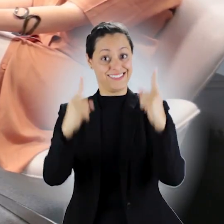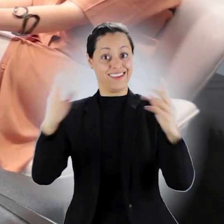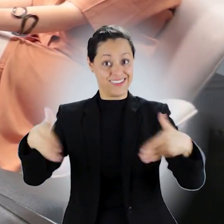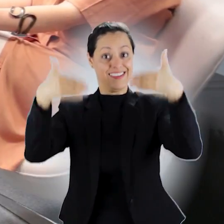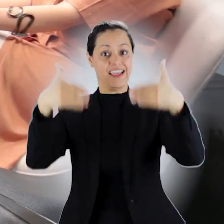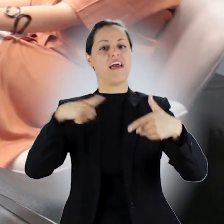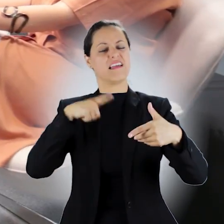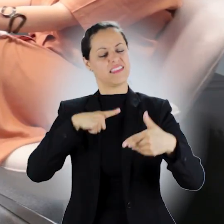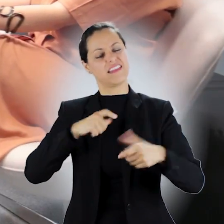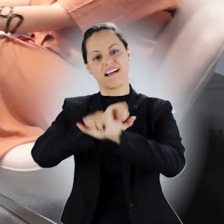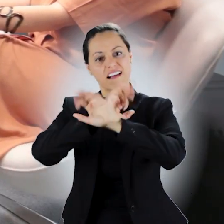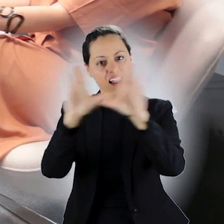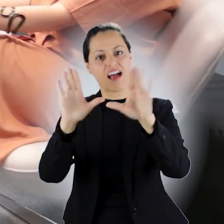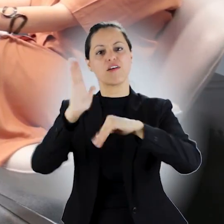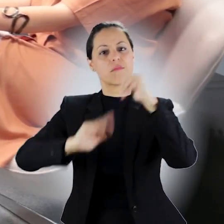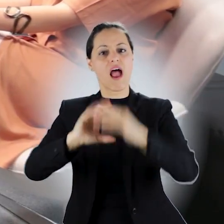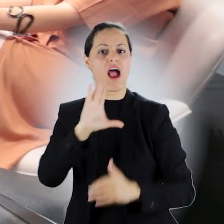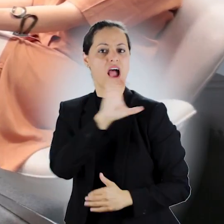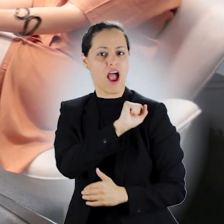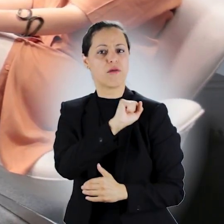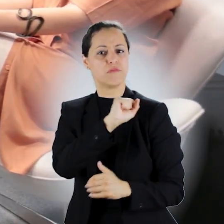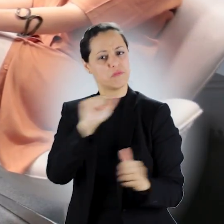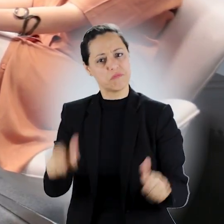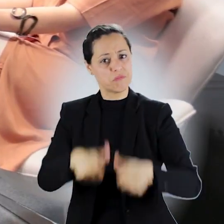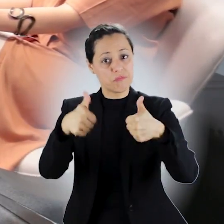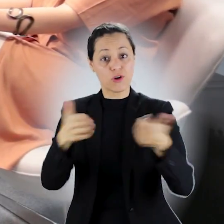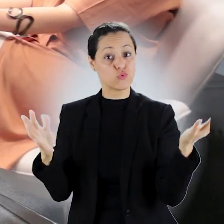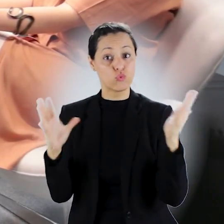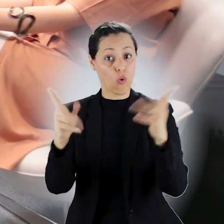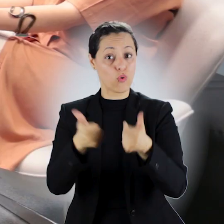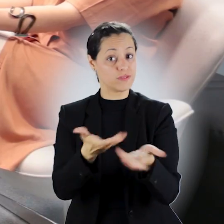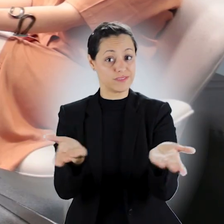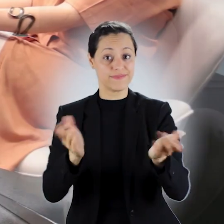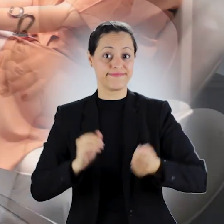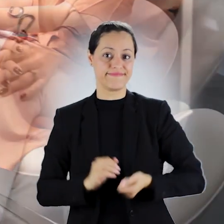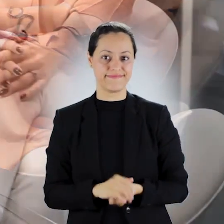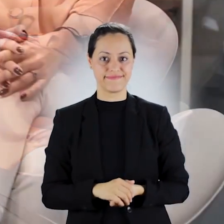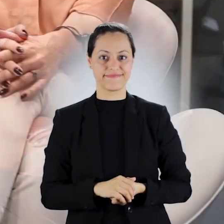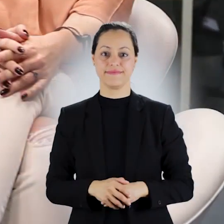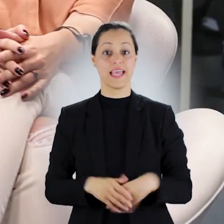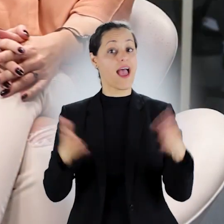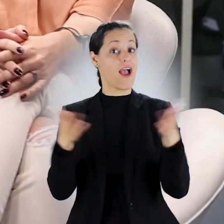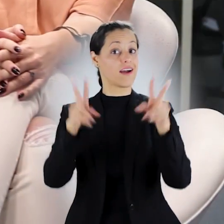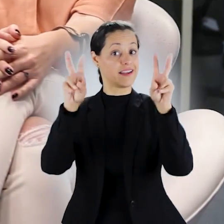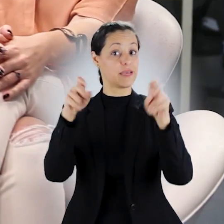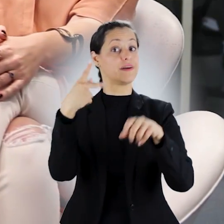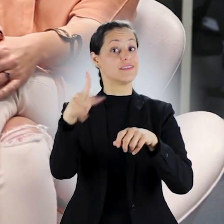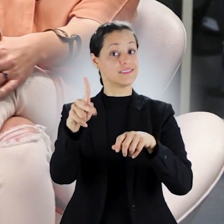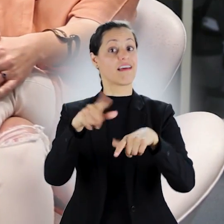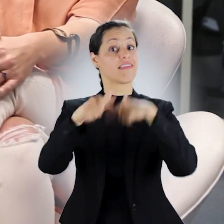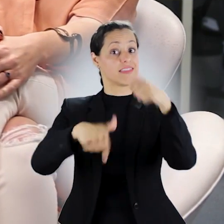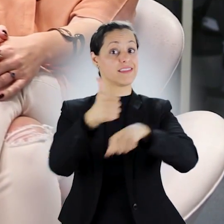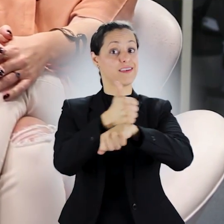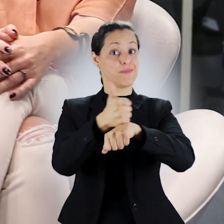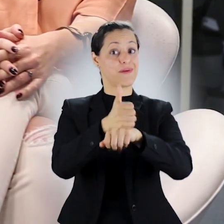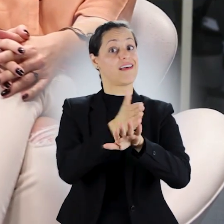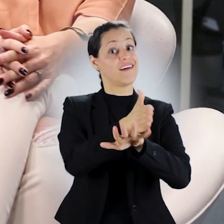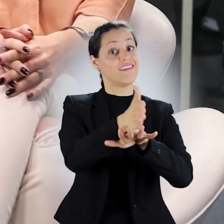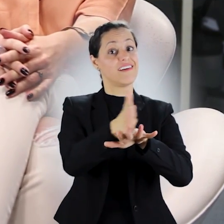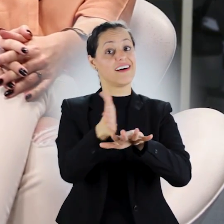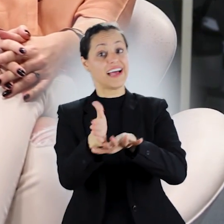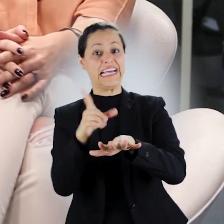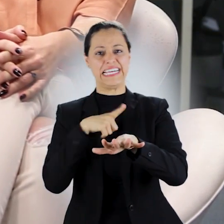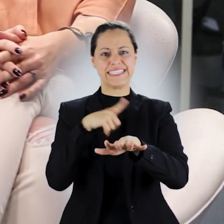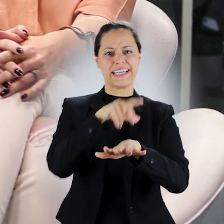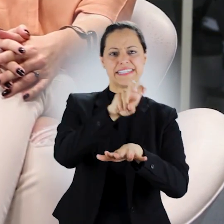tem praticidade, tem clareza, todo mundo ganha. Quero saber mais sobre sua carreira, Mi. Quero saber como é que você divide seu tempo